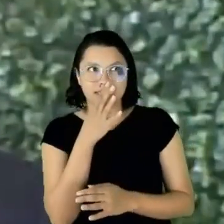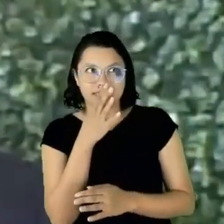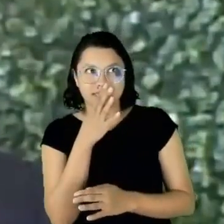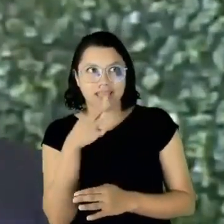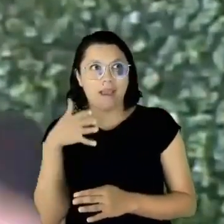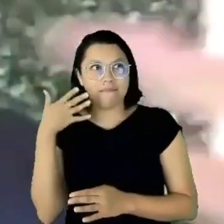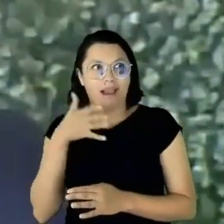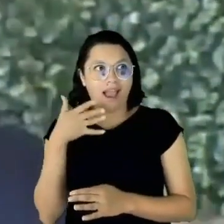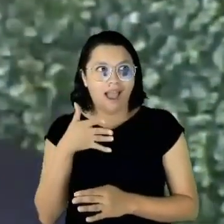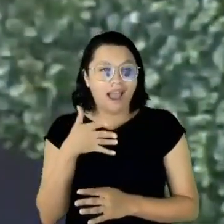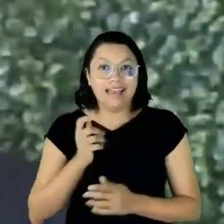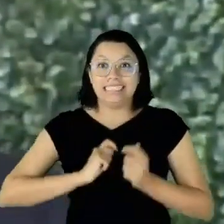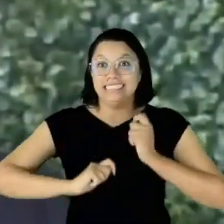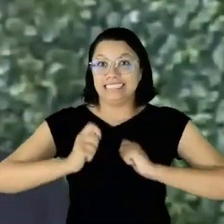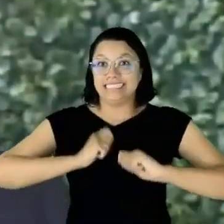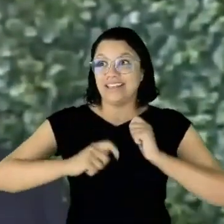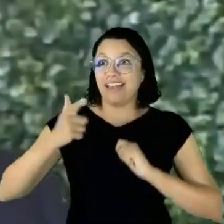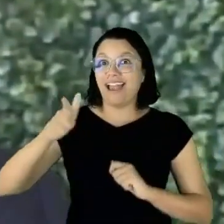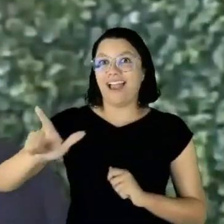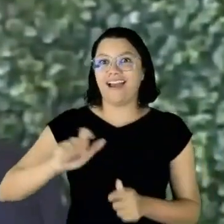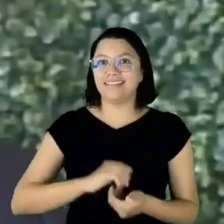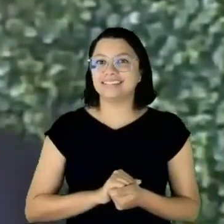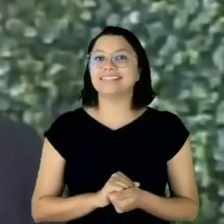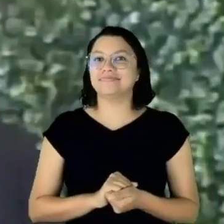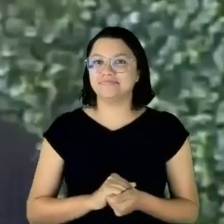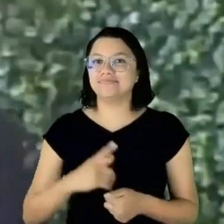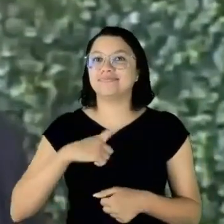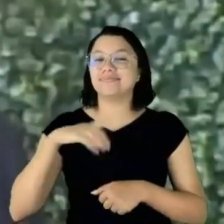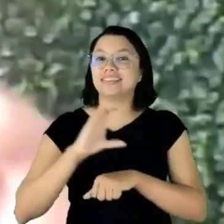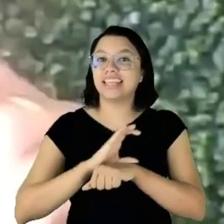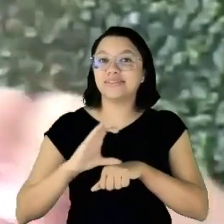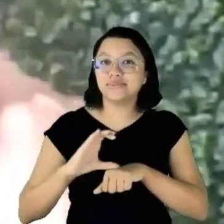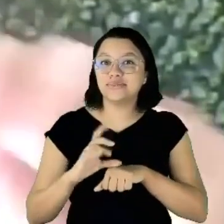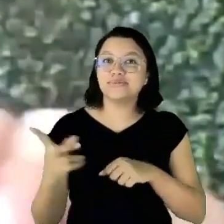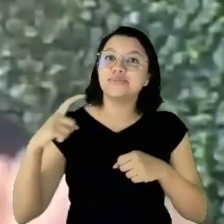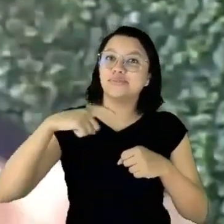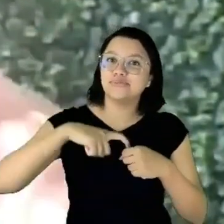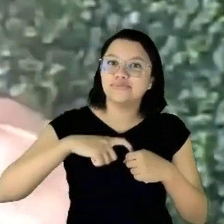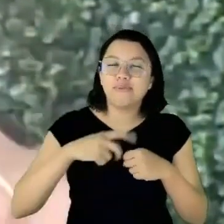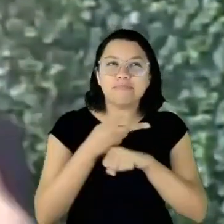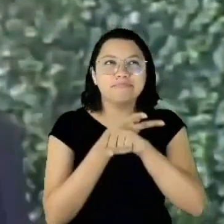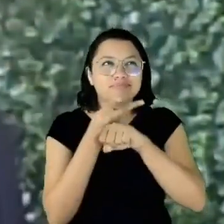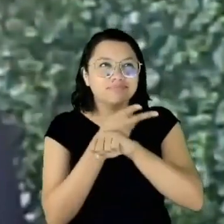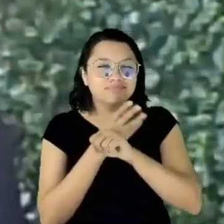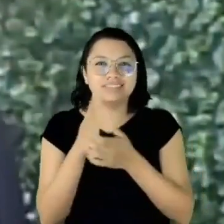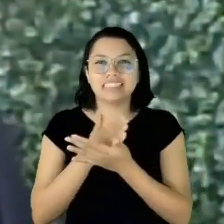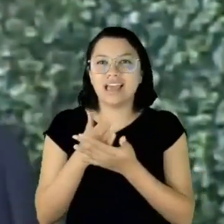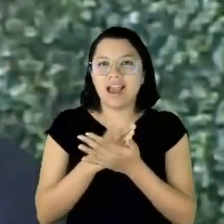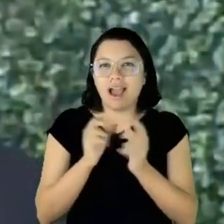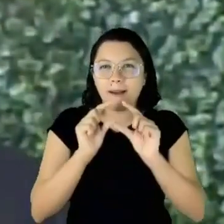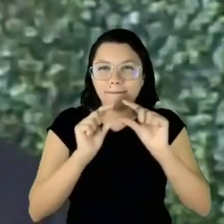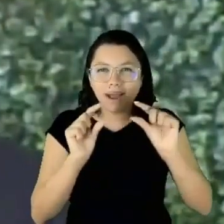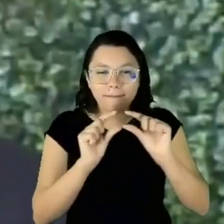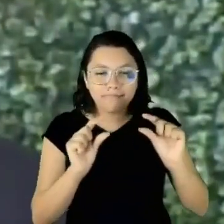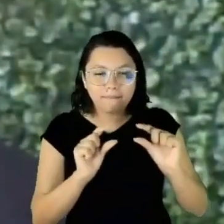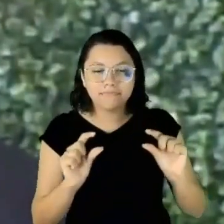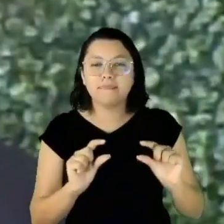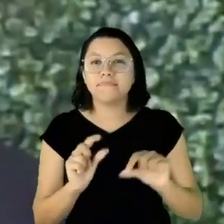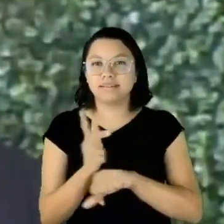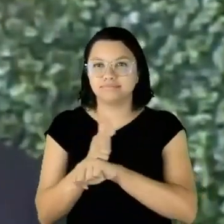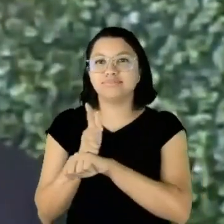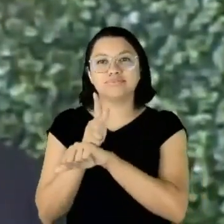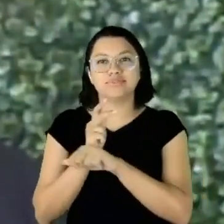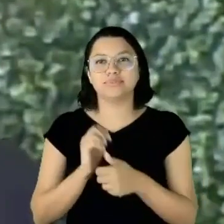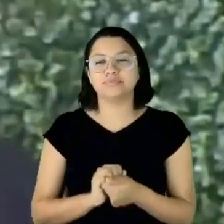e já estou ansioso pela próxima eu tenho o curso doutor Denilson de vez em quando eu volto pontualmente para buscar alguns trechos ali